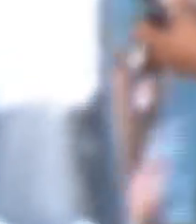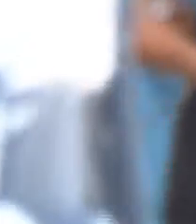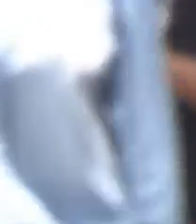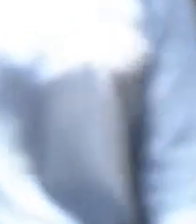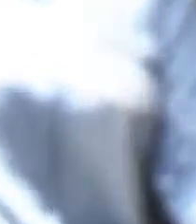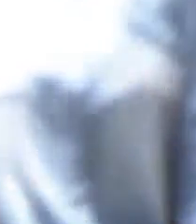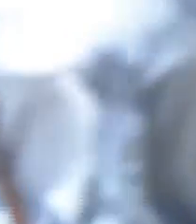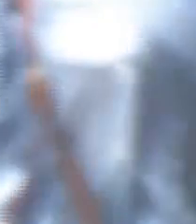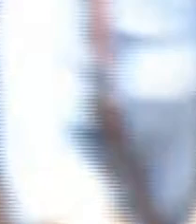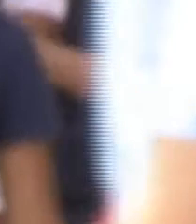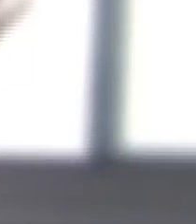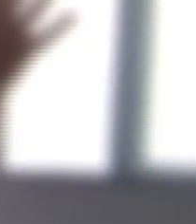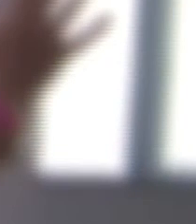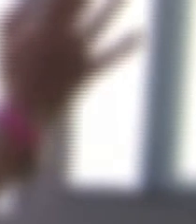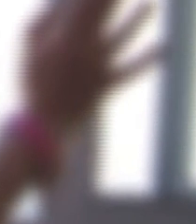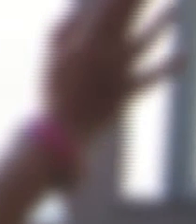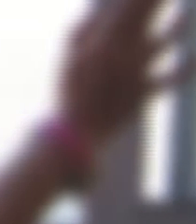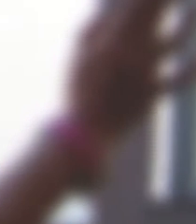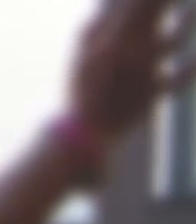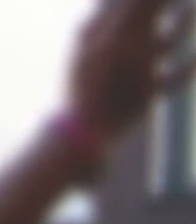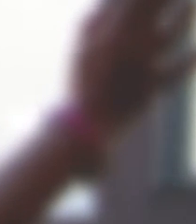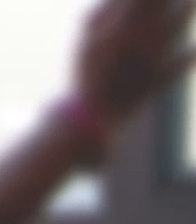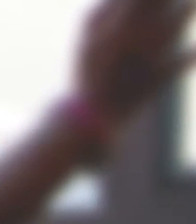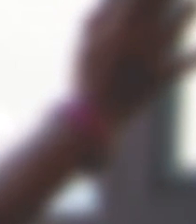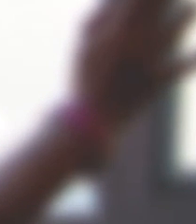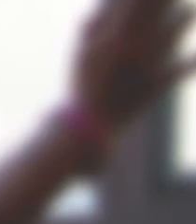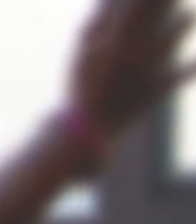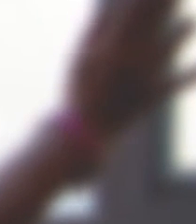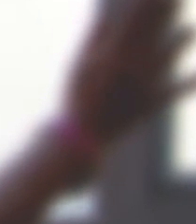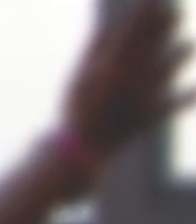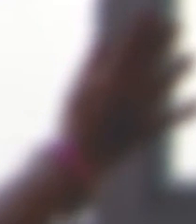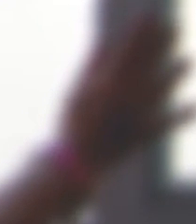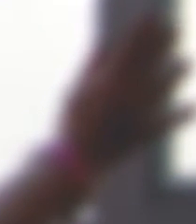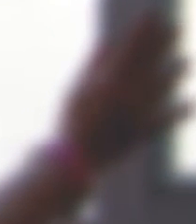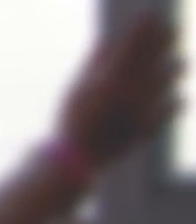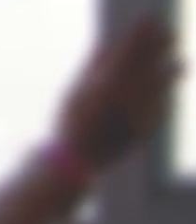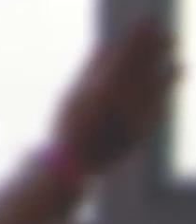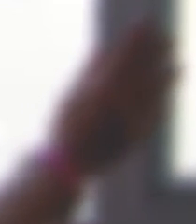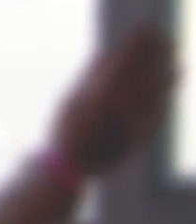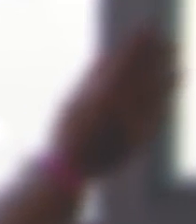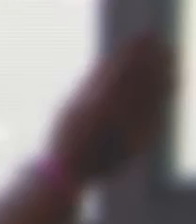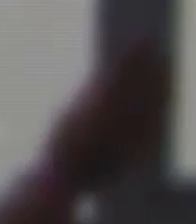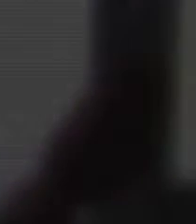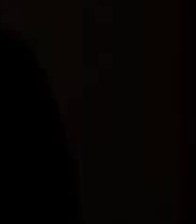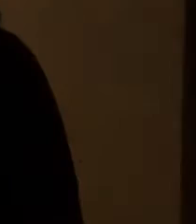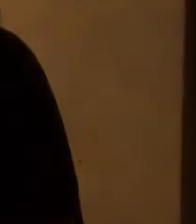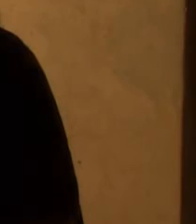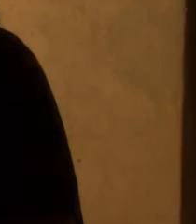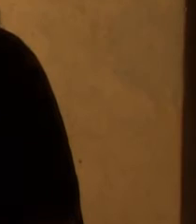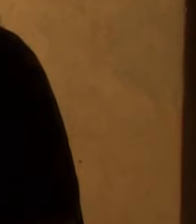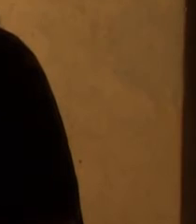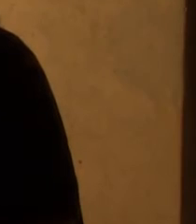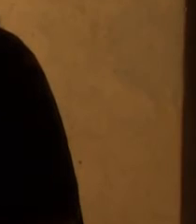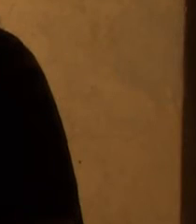Para a maioria das pessoas, a casa é sinônimo de segurança, de conforto, de tranquilidade. Mas não